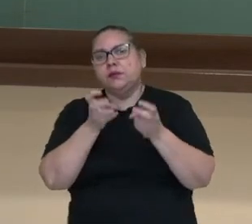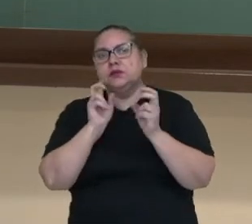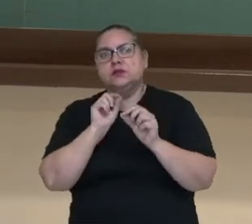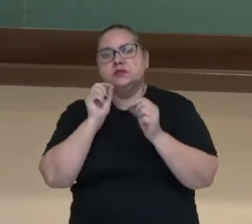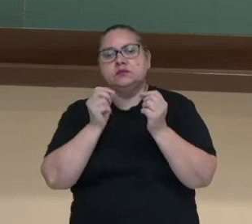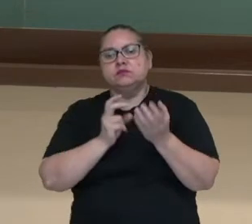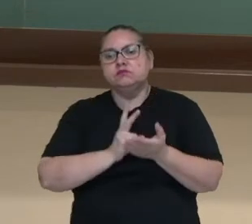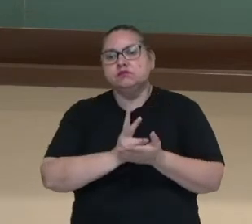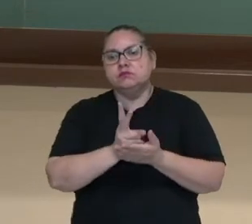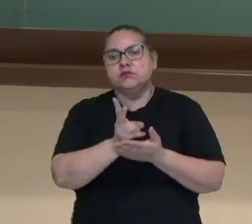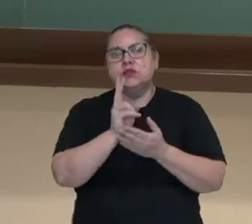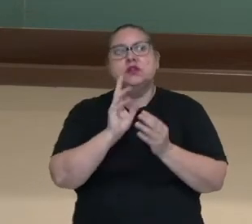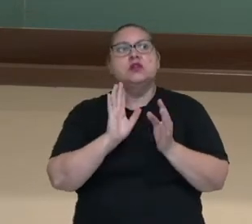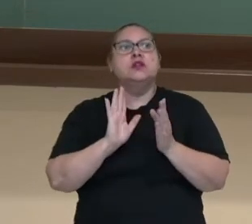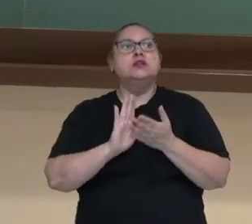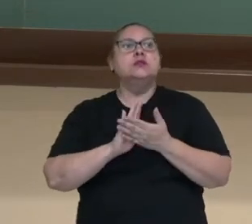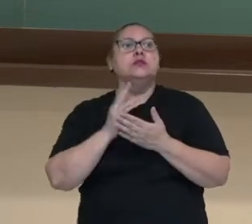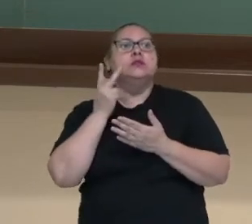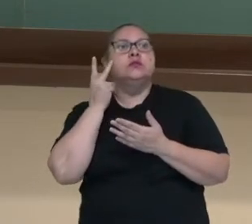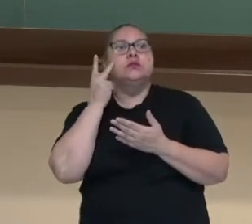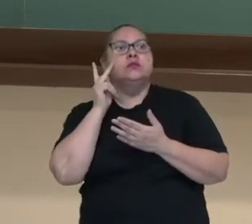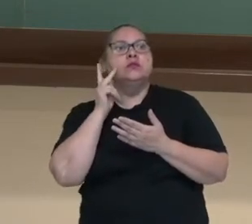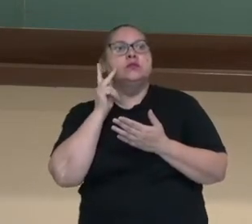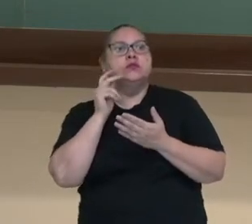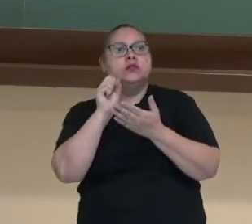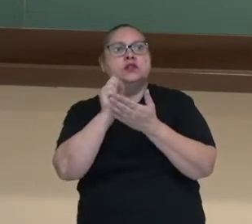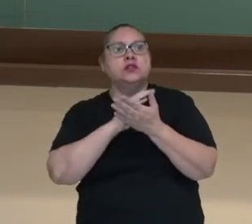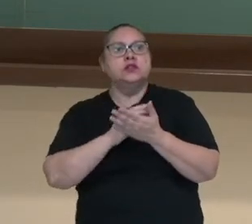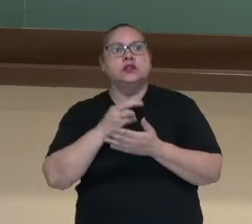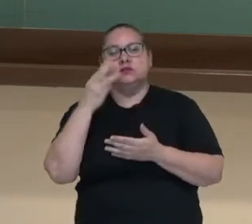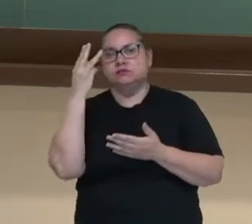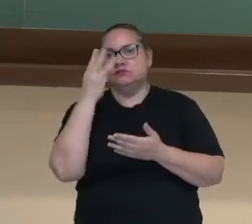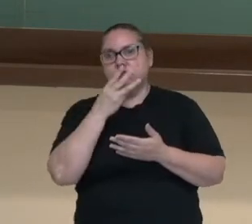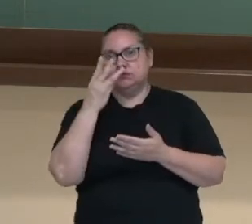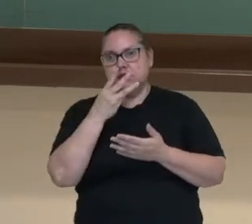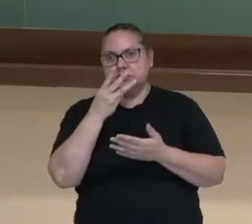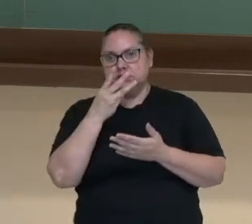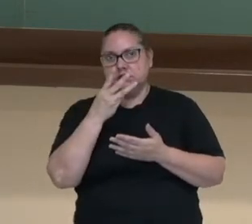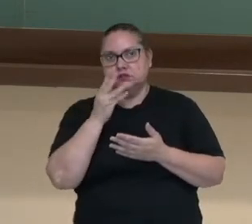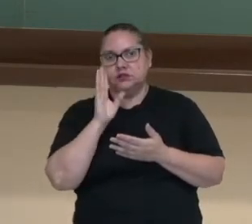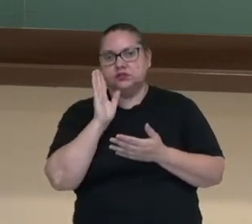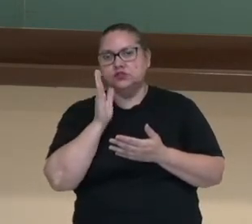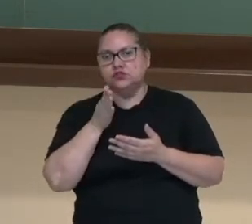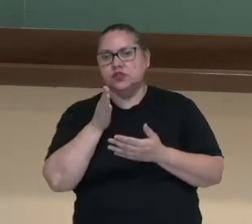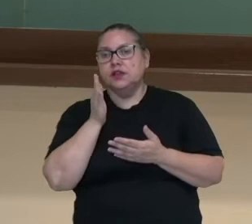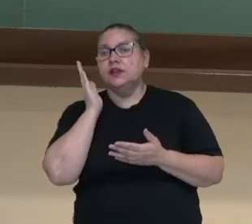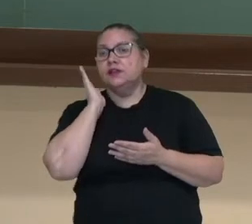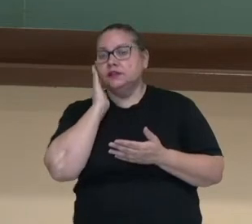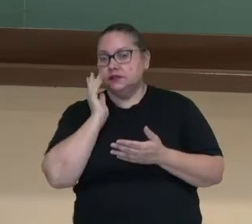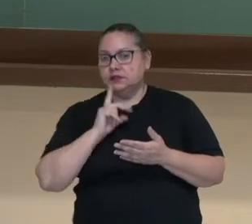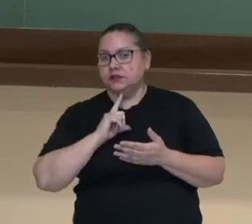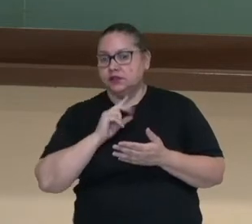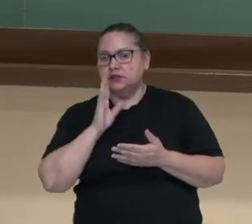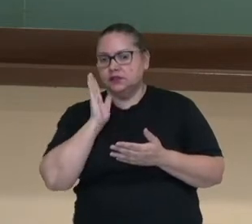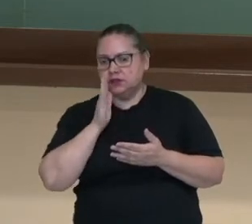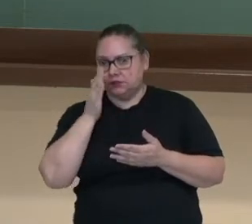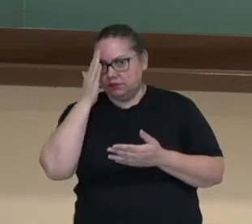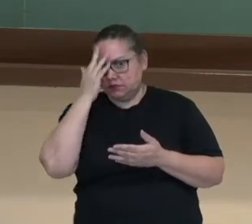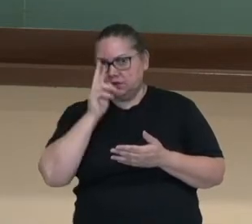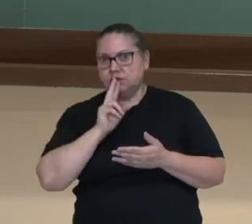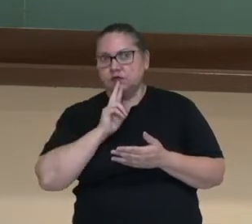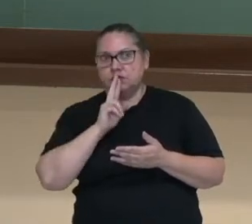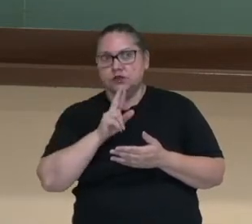isso, seguimos agora, então, para a atividade 3. Você já tem subsídios para isso. E